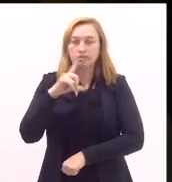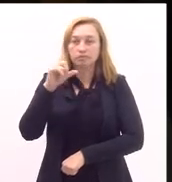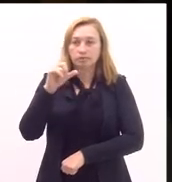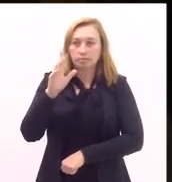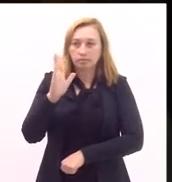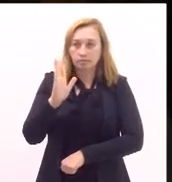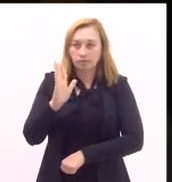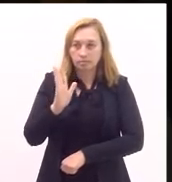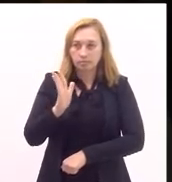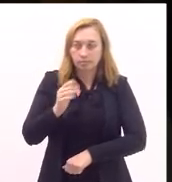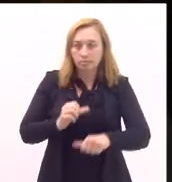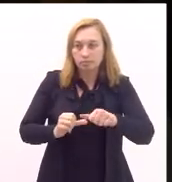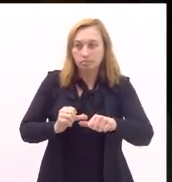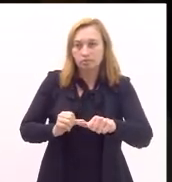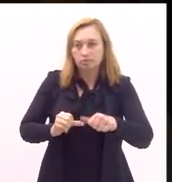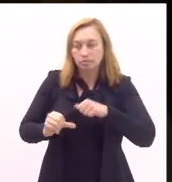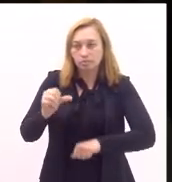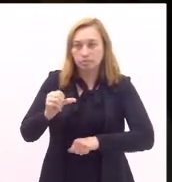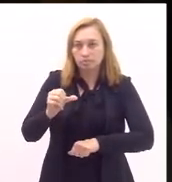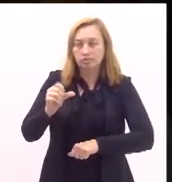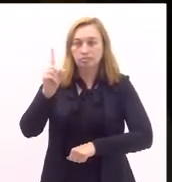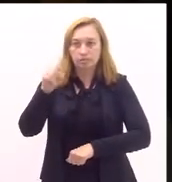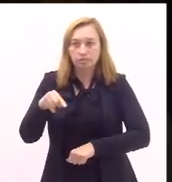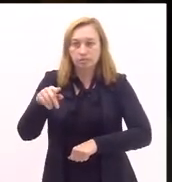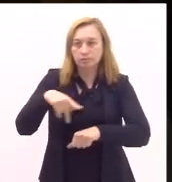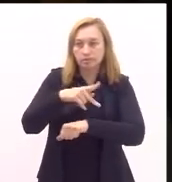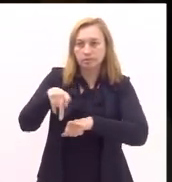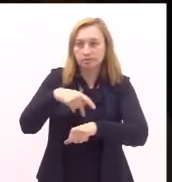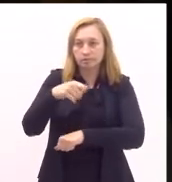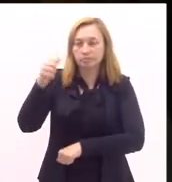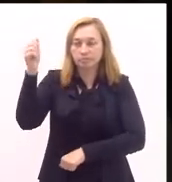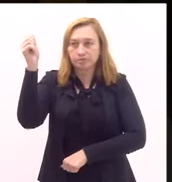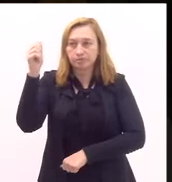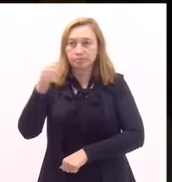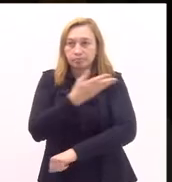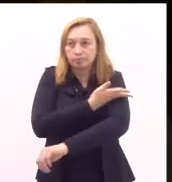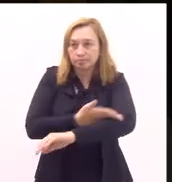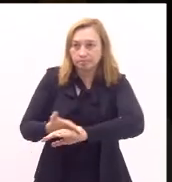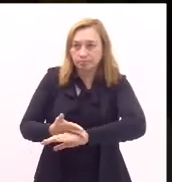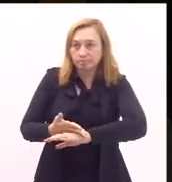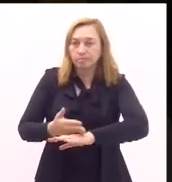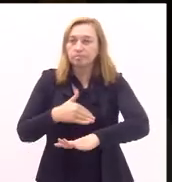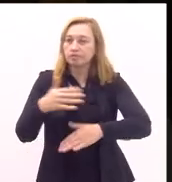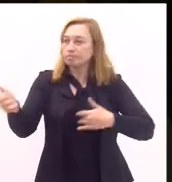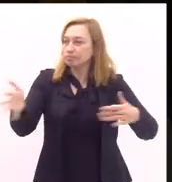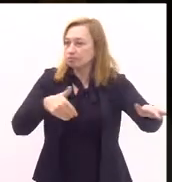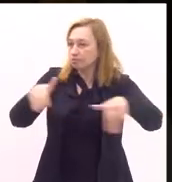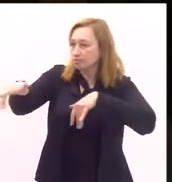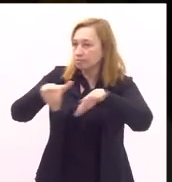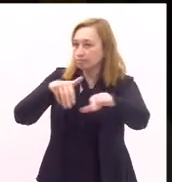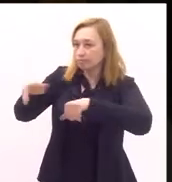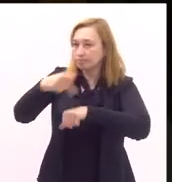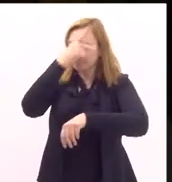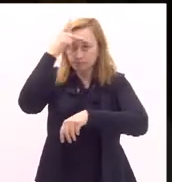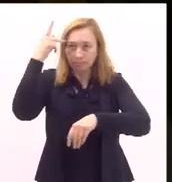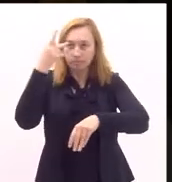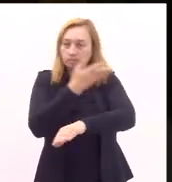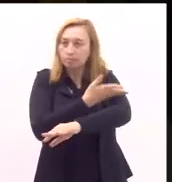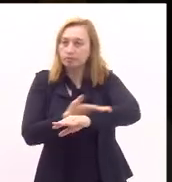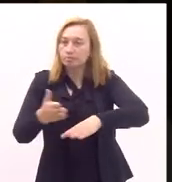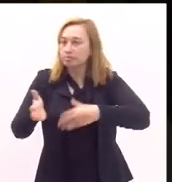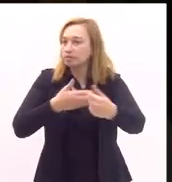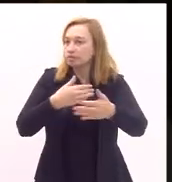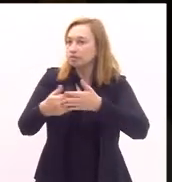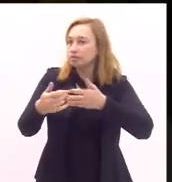branco é porque nós vamos trazer brancos de todos os continentes e